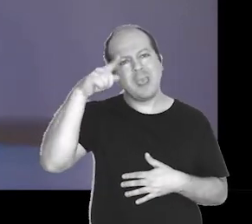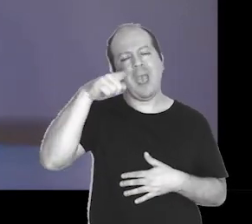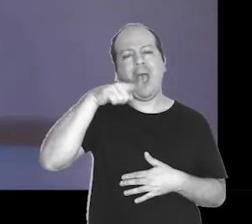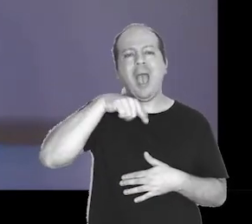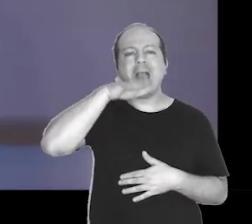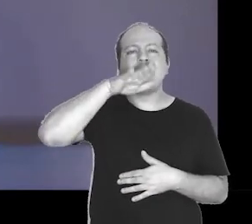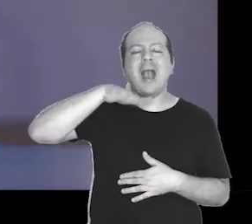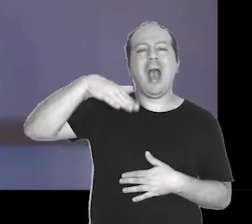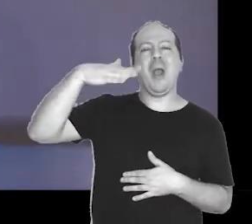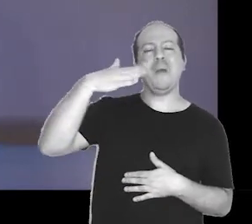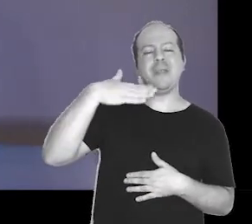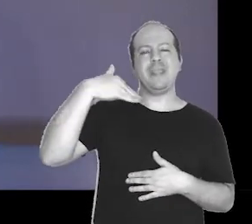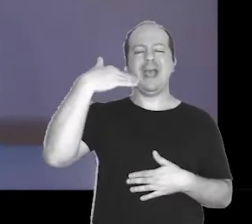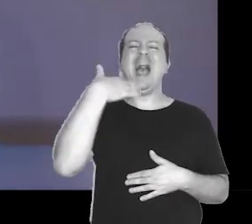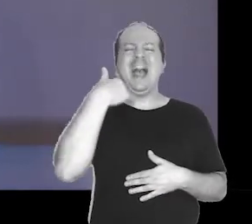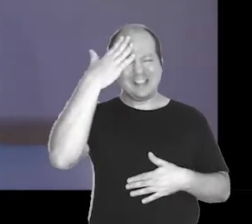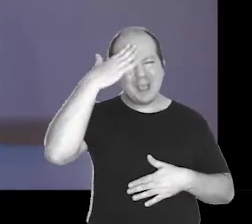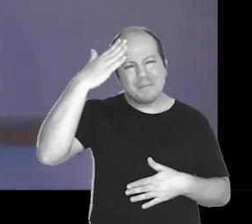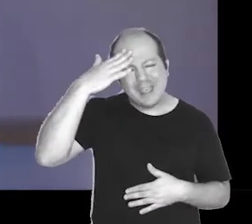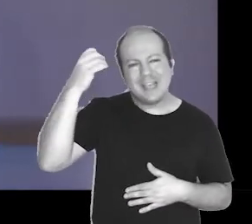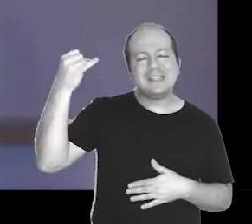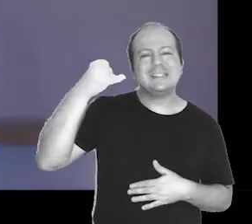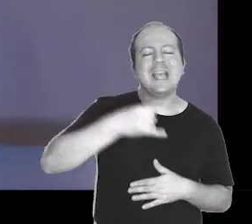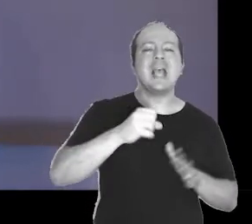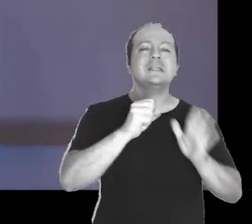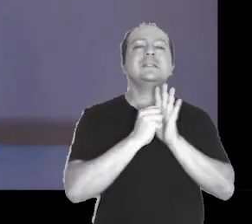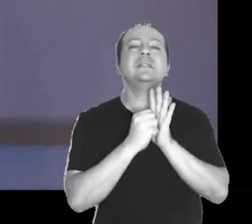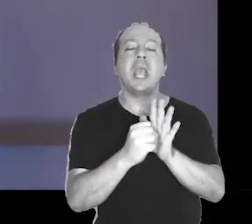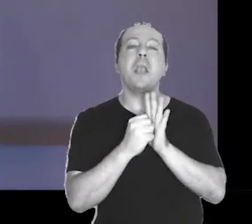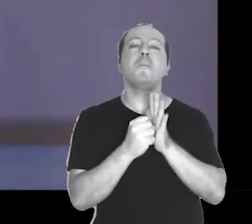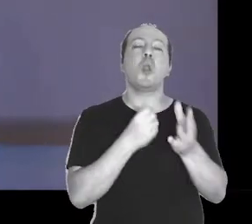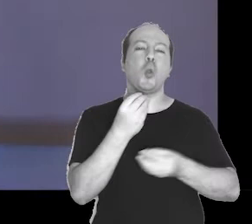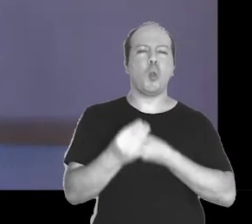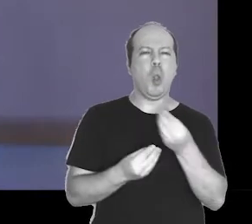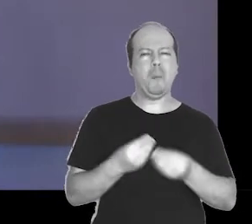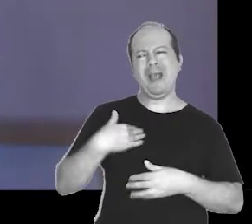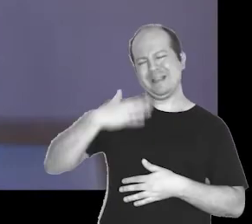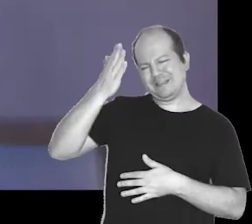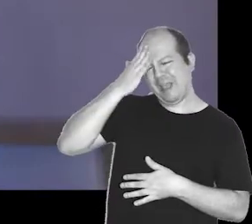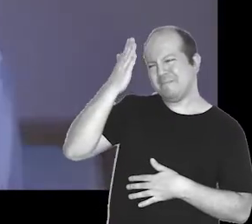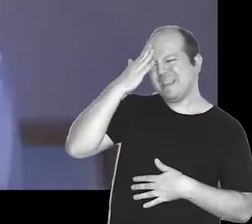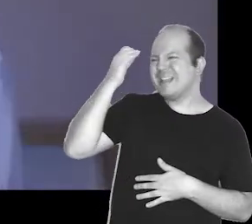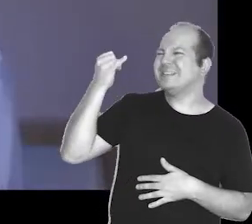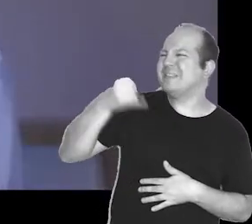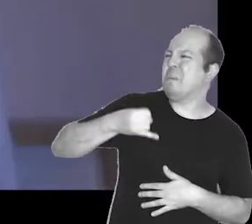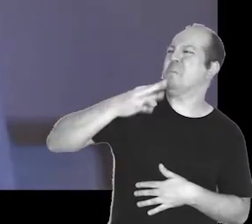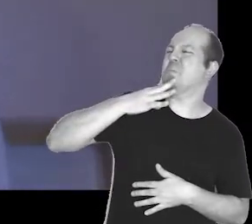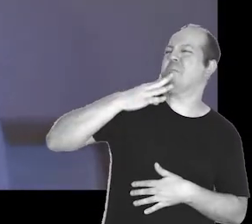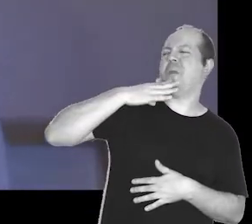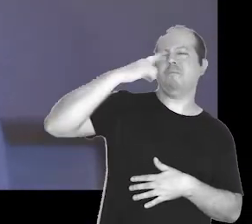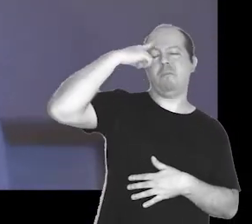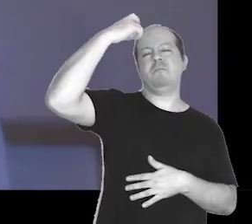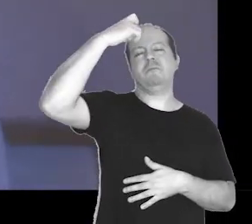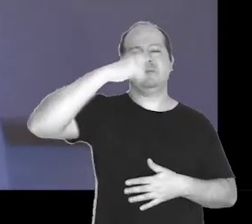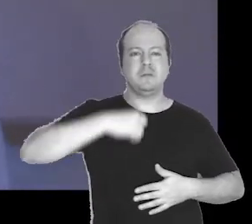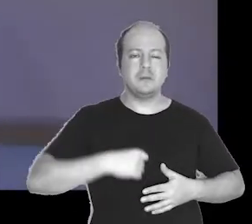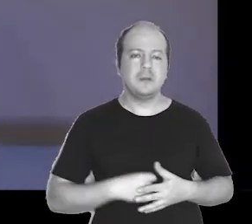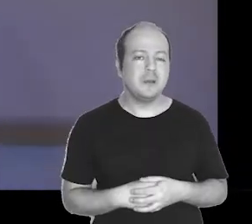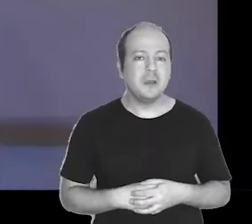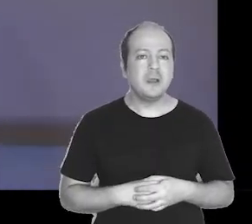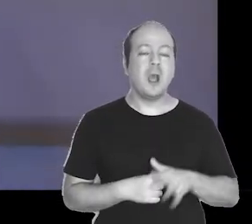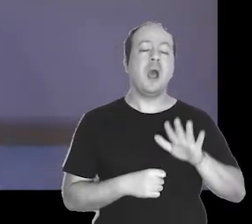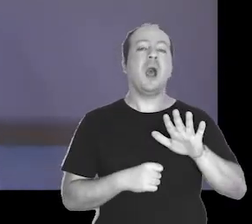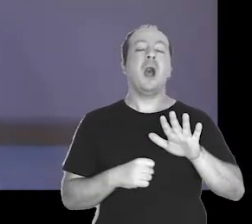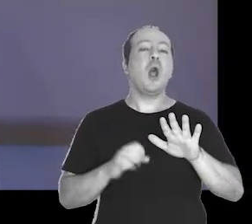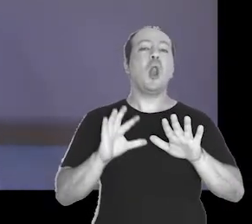cauda. Você sabia, sim, que a cauda é um símbolo fálico? Sabia, instintivamente.